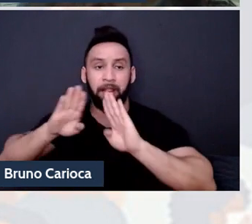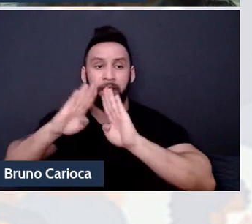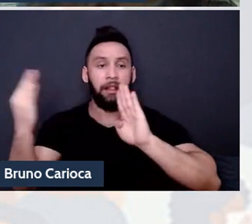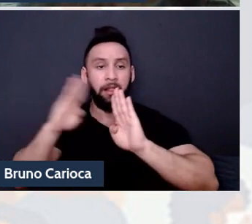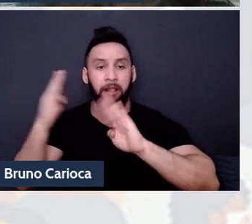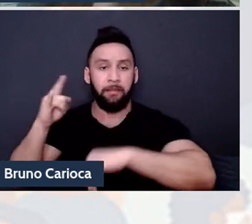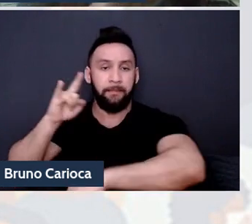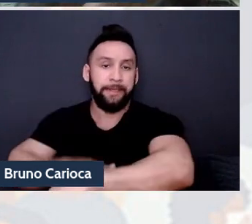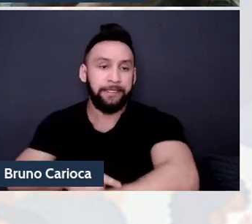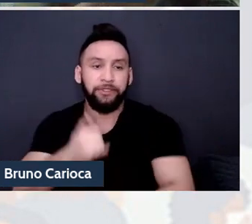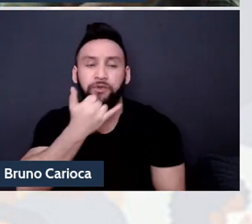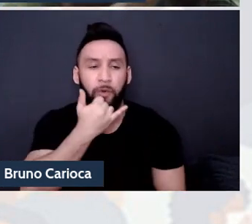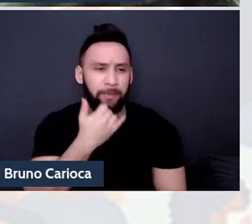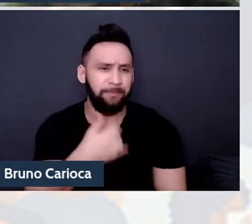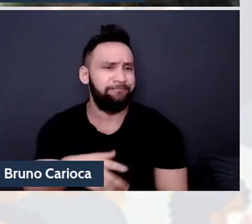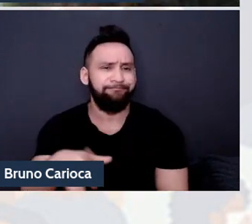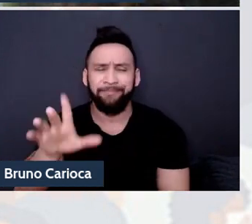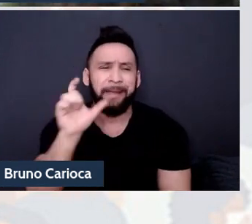resisto a falar isso.